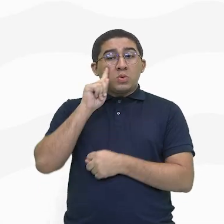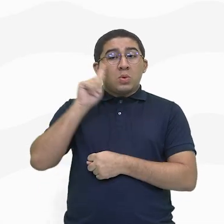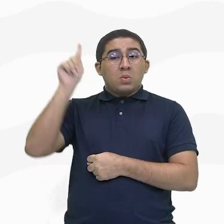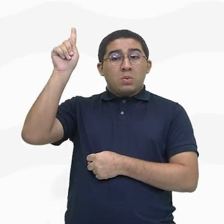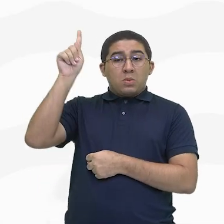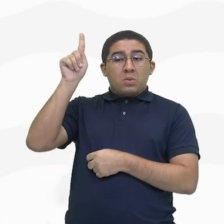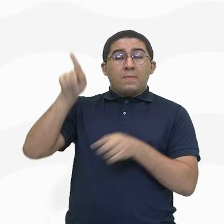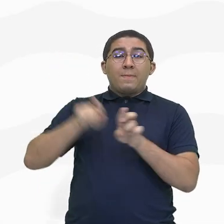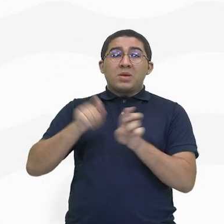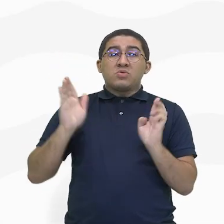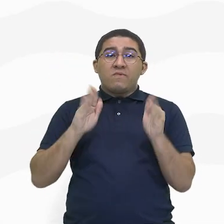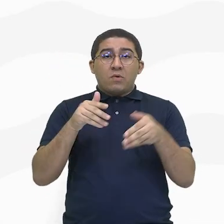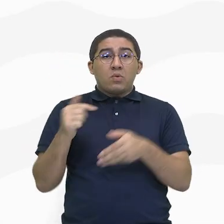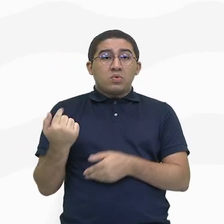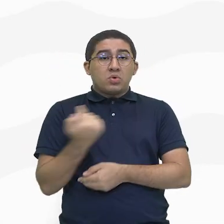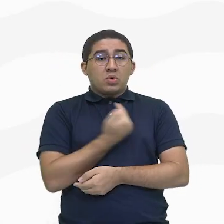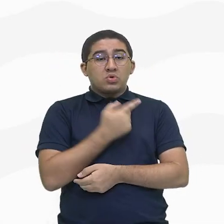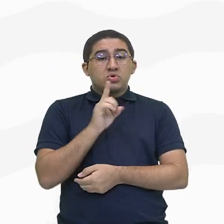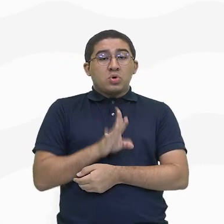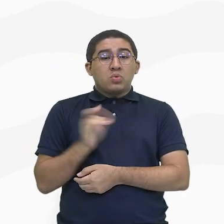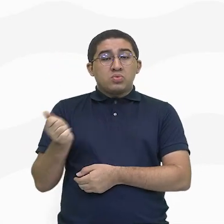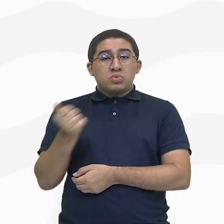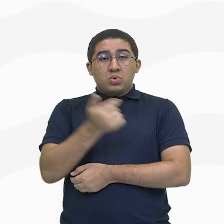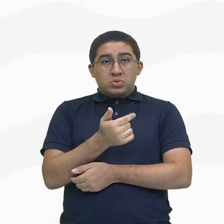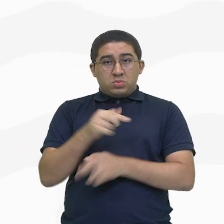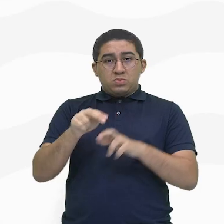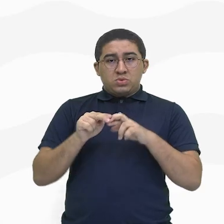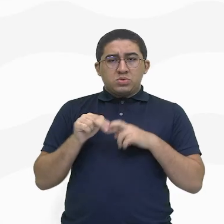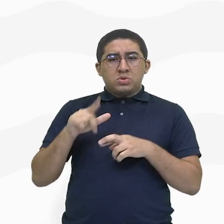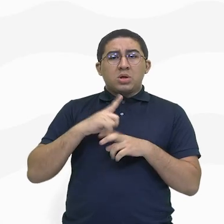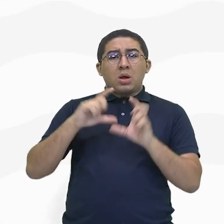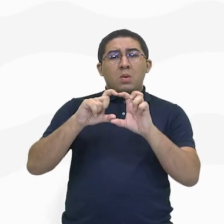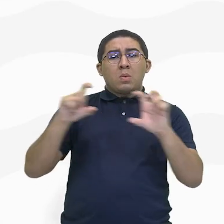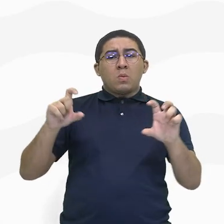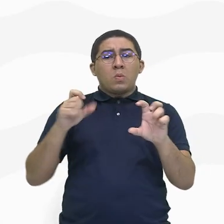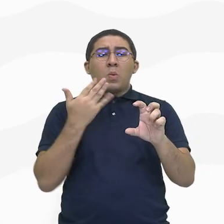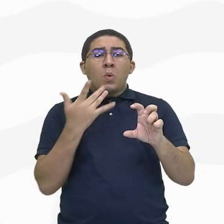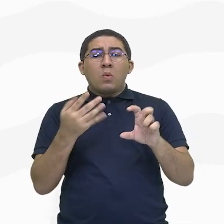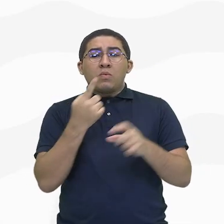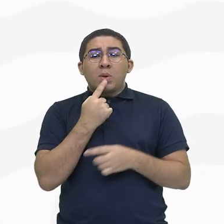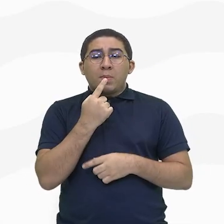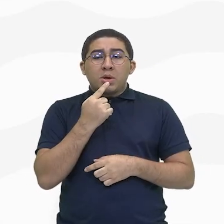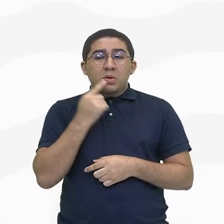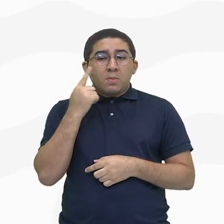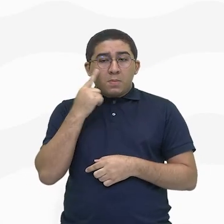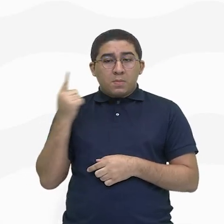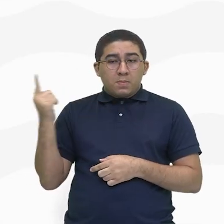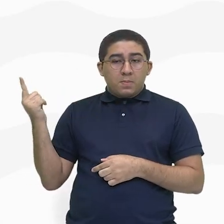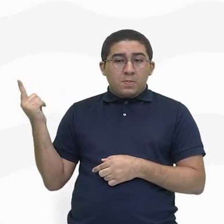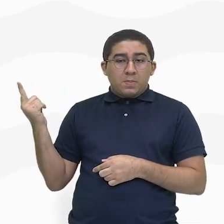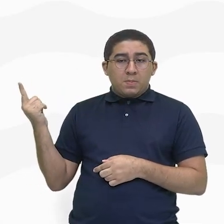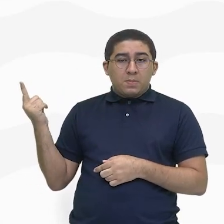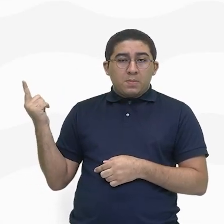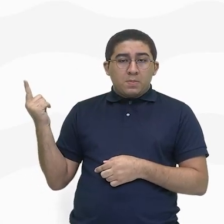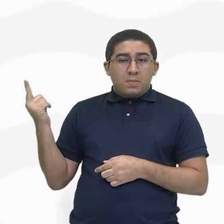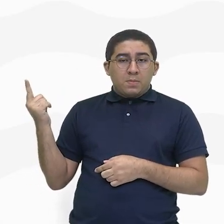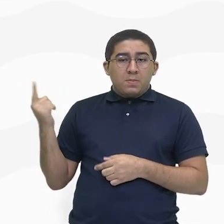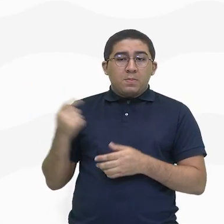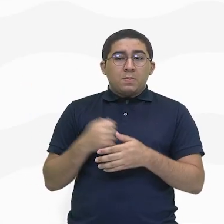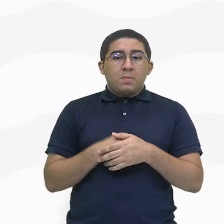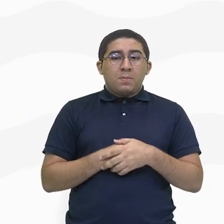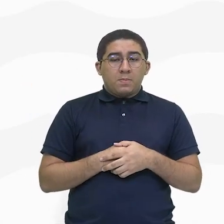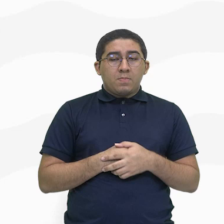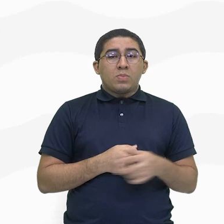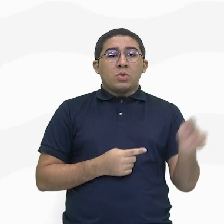objetivos, mas a gente vai trabalhar nessa aula somente o 12. Por isso que tem uma setinha ali nos ODS, então está apontando para o 12. Então,